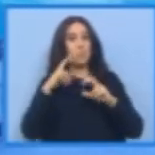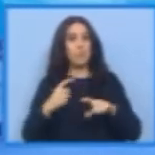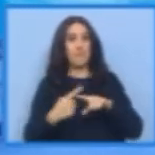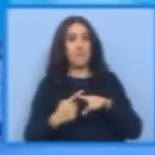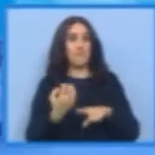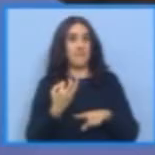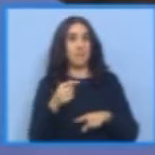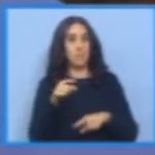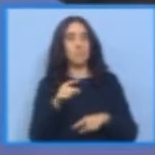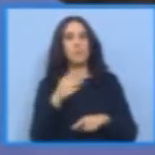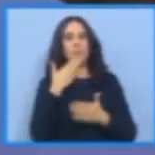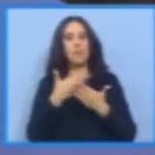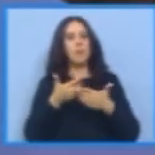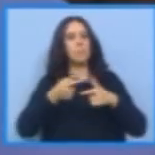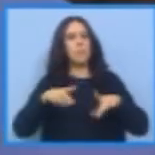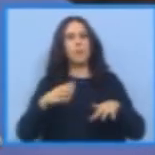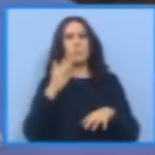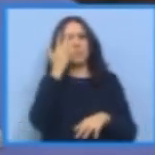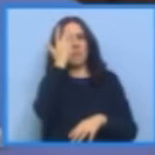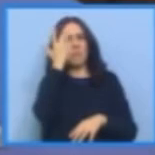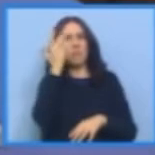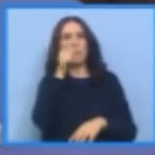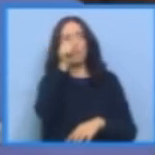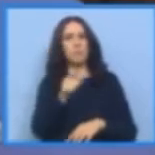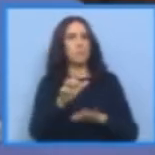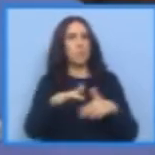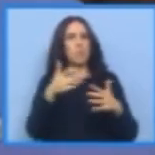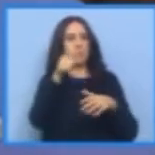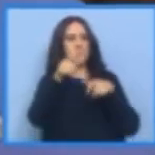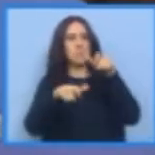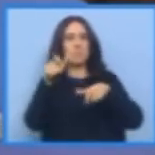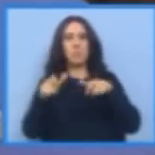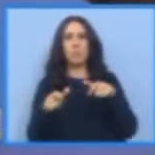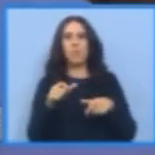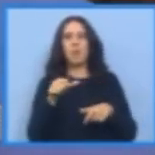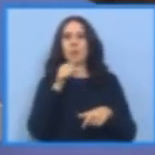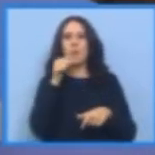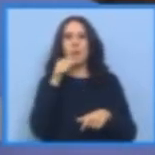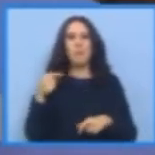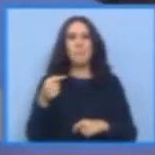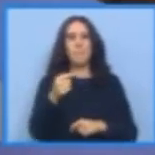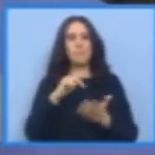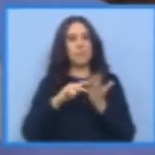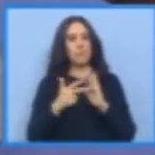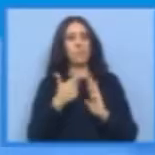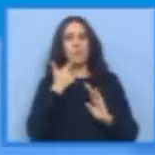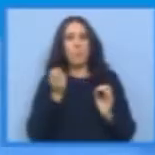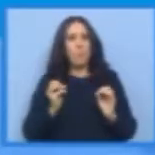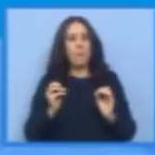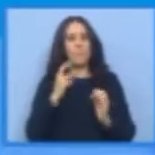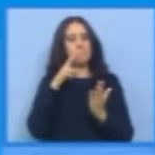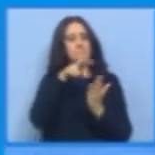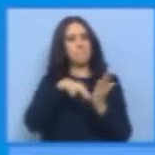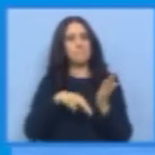por isso, porque tem uma linguagem muito acessível e qualquer pessoa, qualquer cidadão comum que não é técnico consegue perceber aquilo que